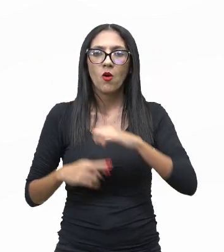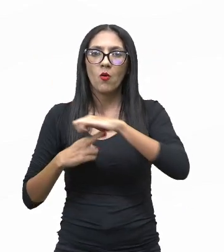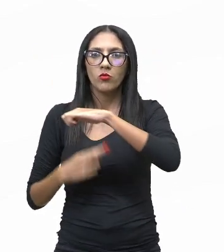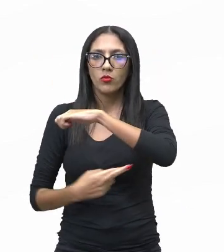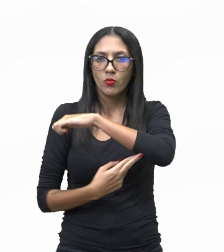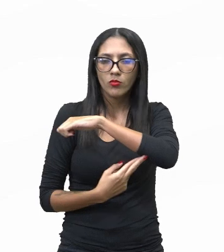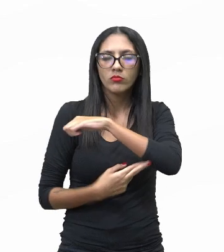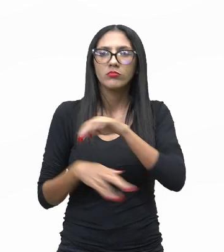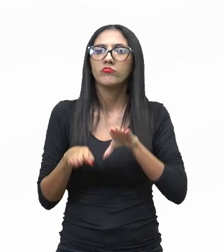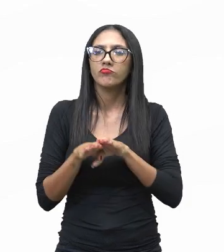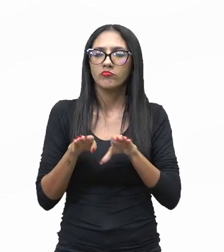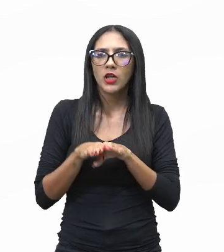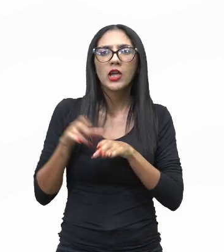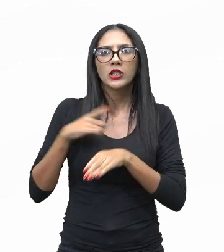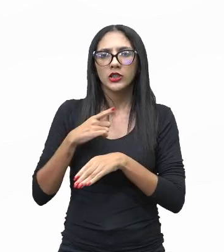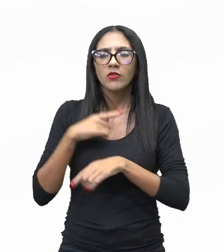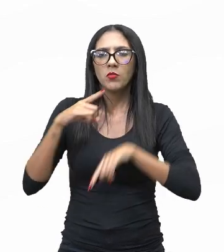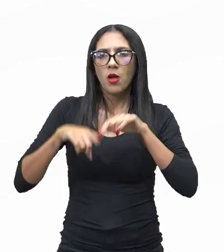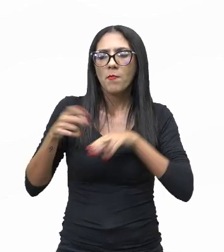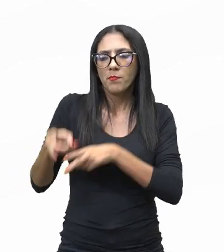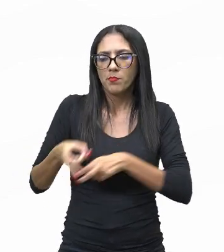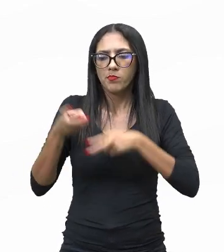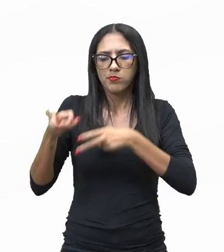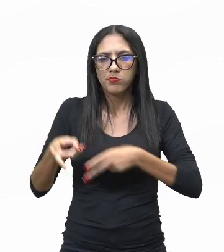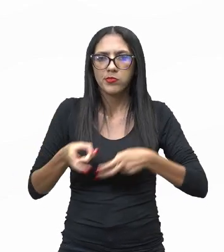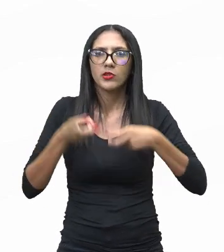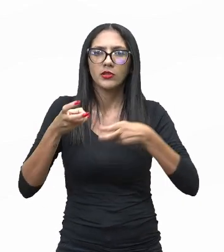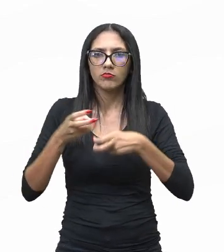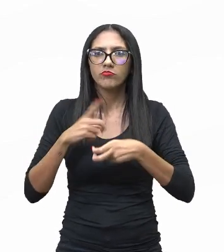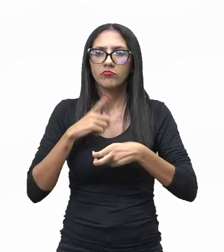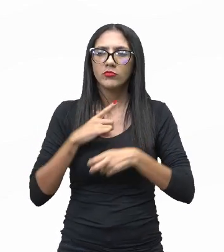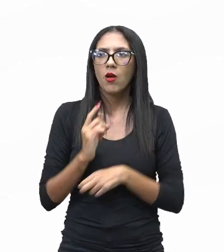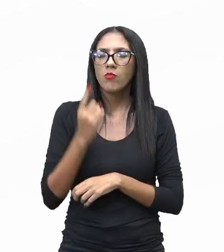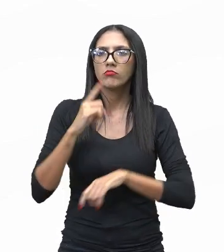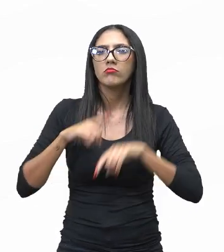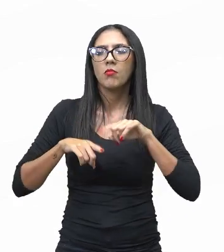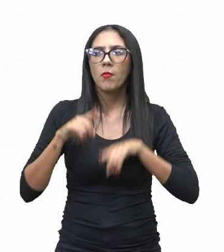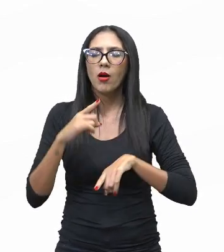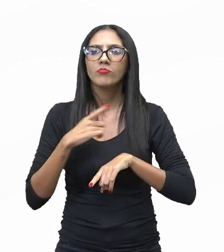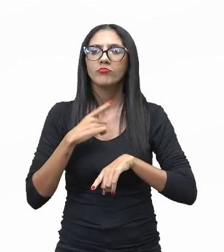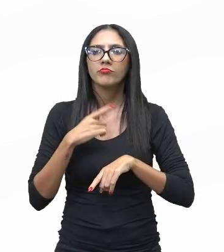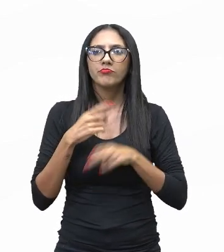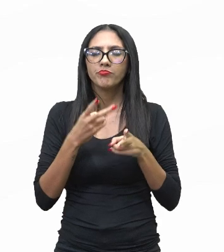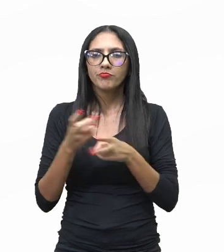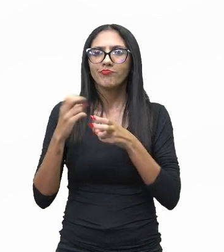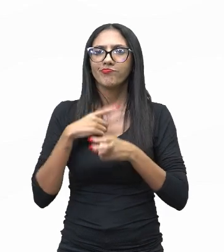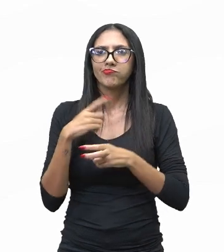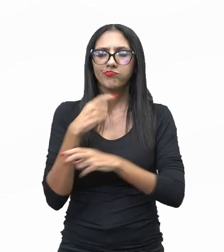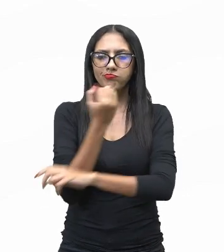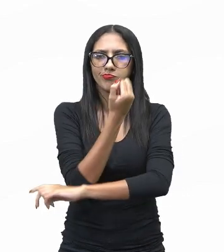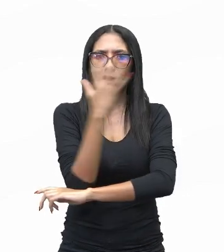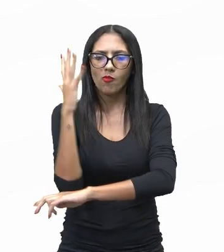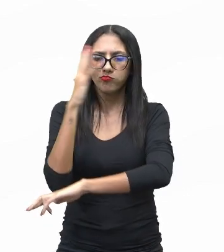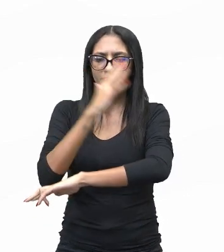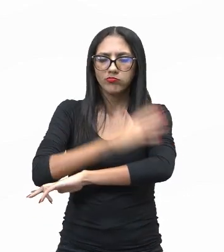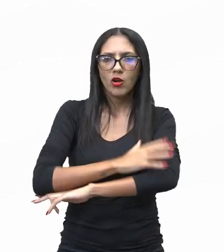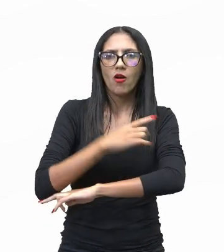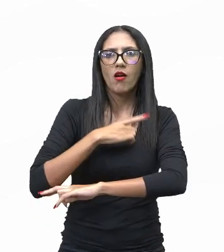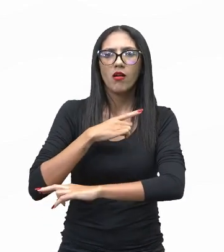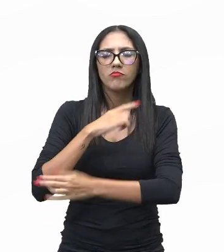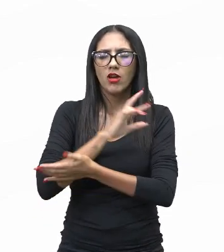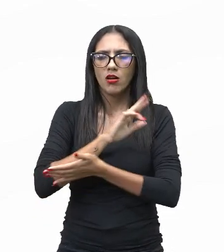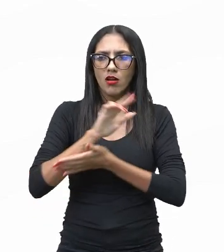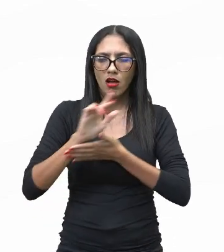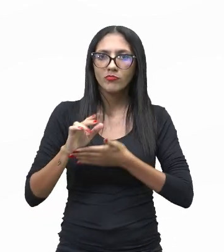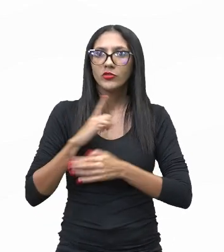projetos ali, né, de mineração, tanto é que isso tem uma coisa que se reflete até hoje, né, que é o desmatamento muito forte em Rondônia em